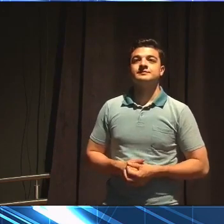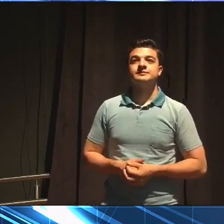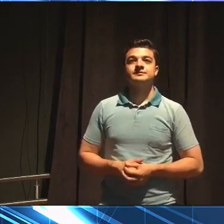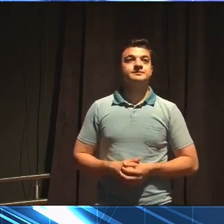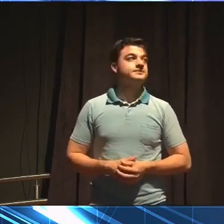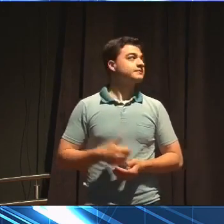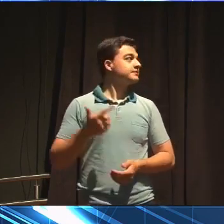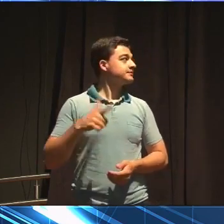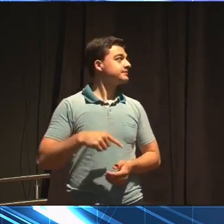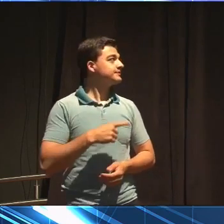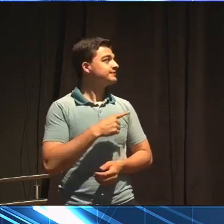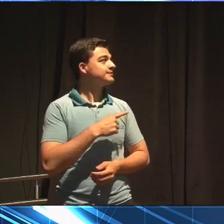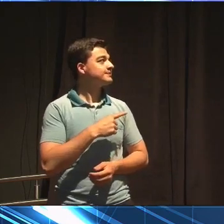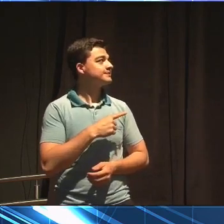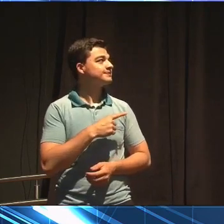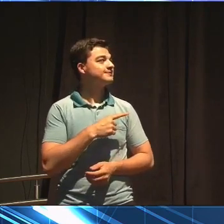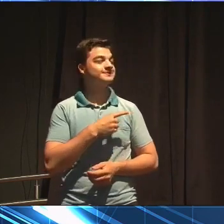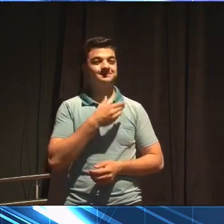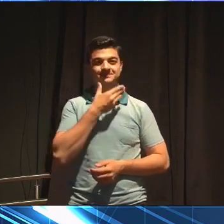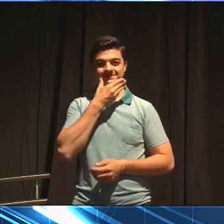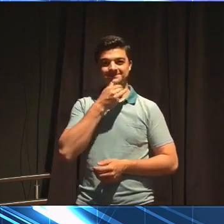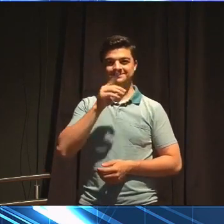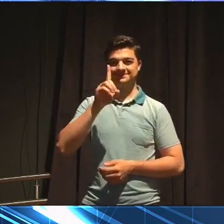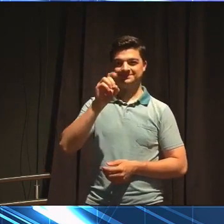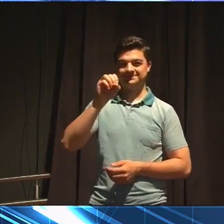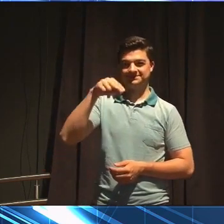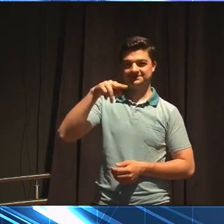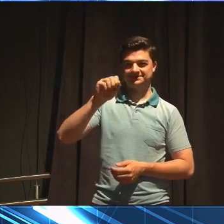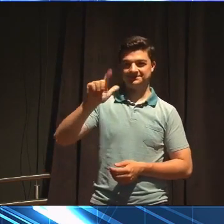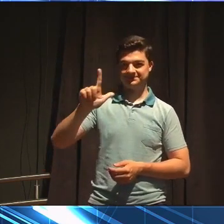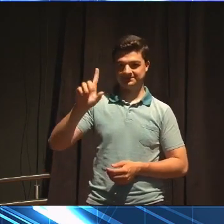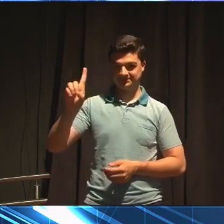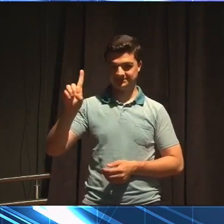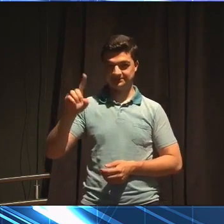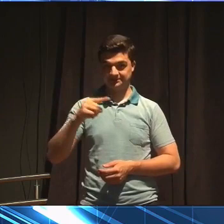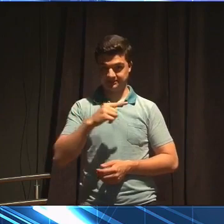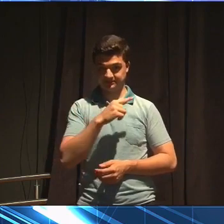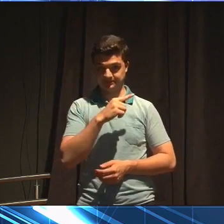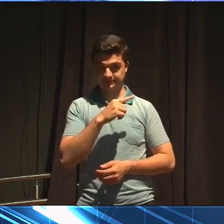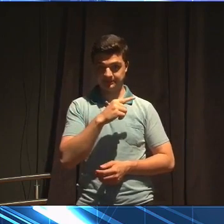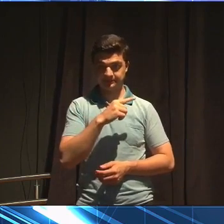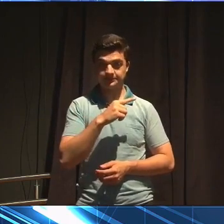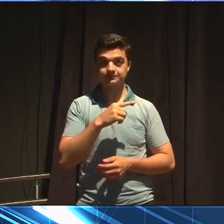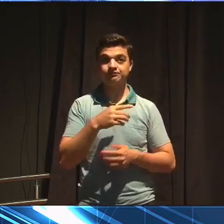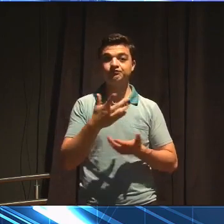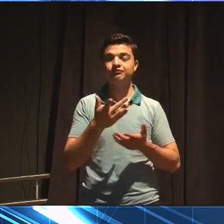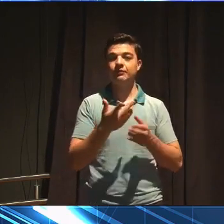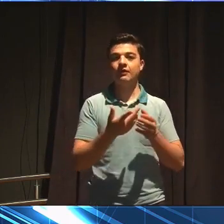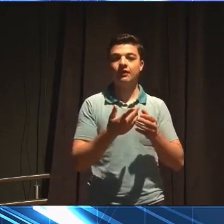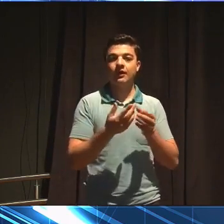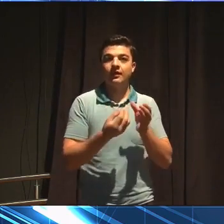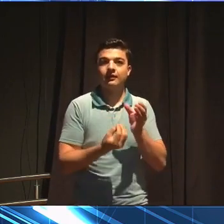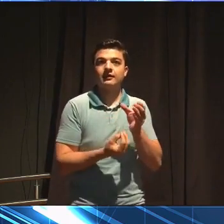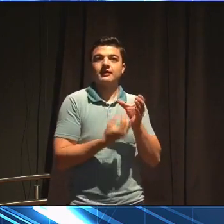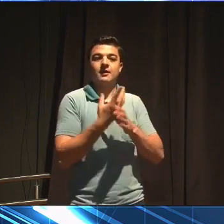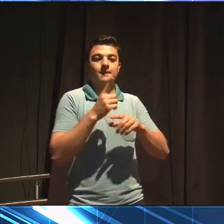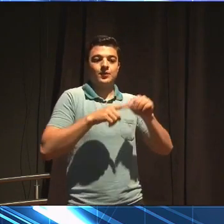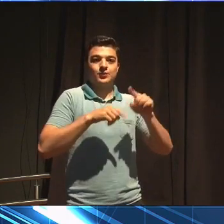Donald Norman, né, ele já falava que a gente, para produzir um produto que é uma alegria de possuir, uma alegria de